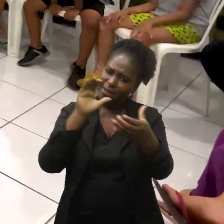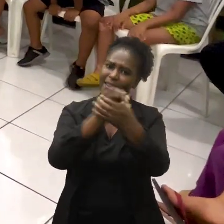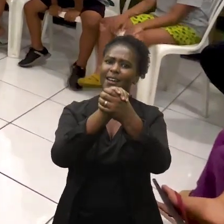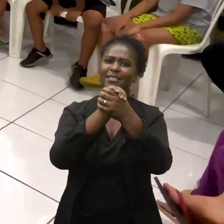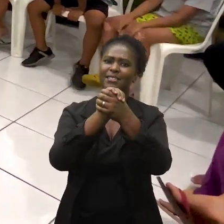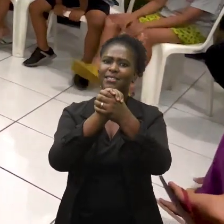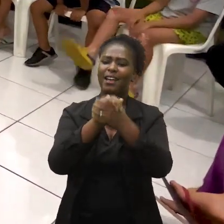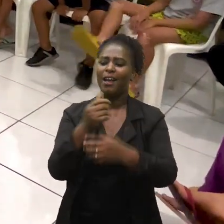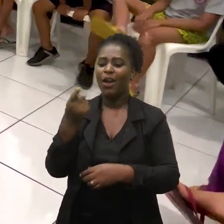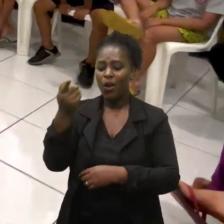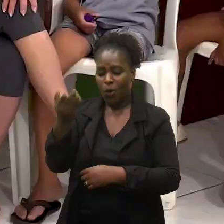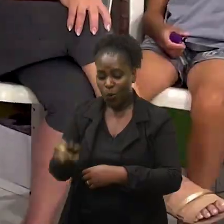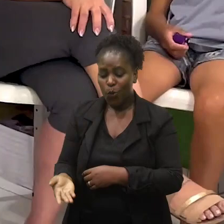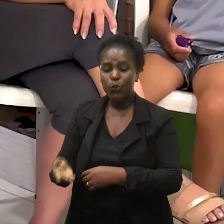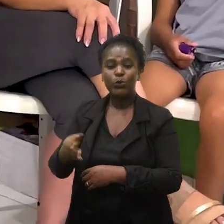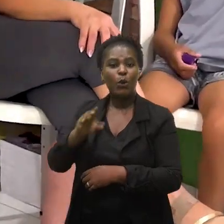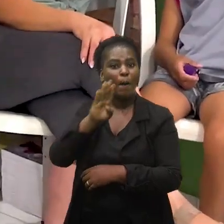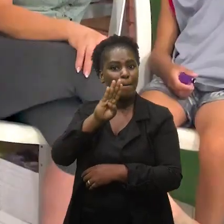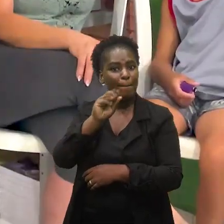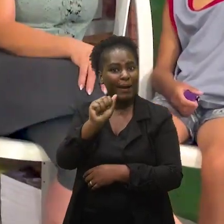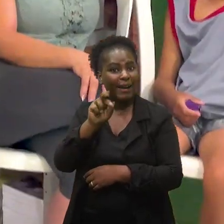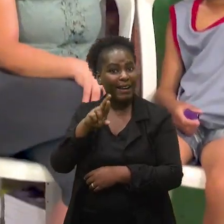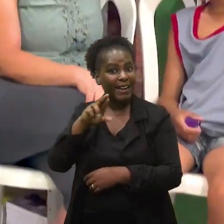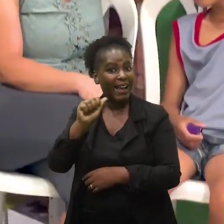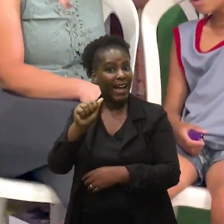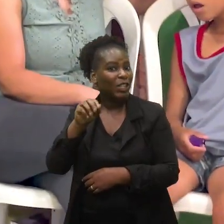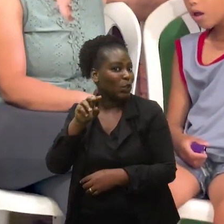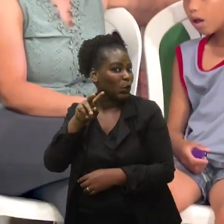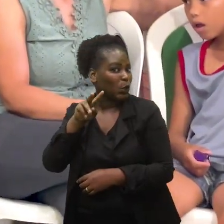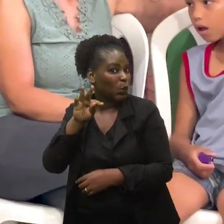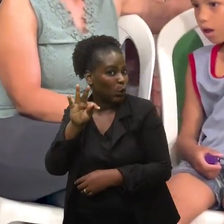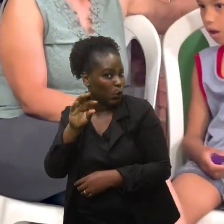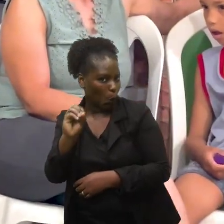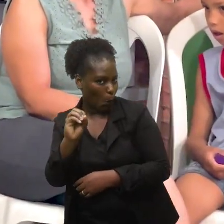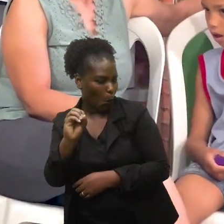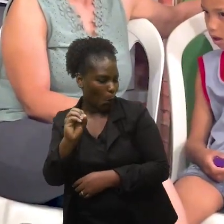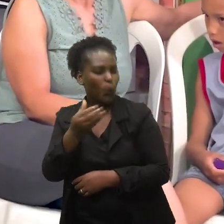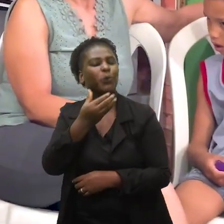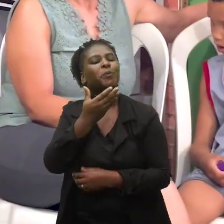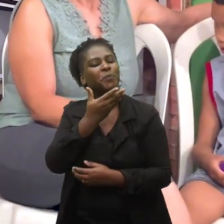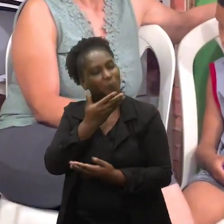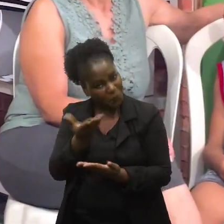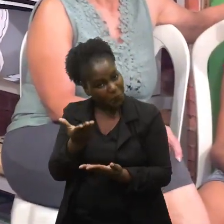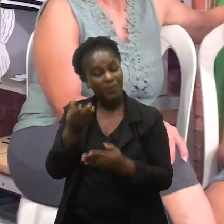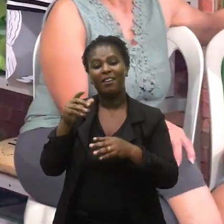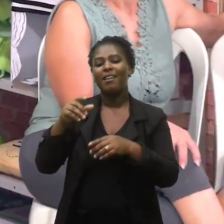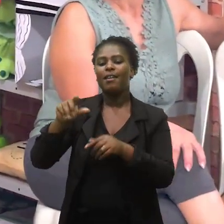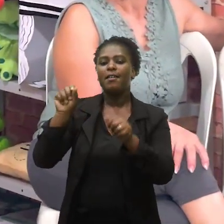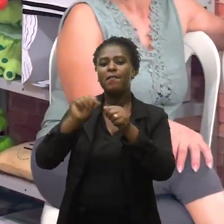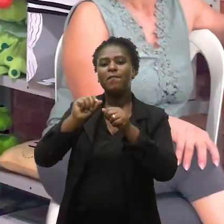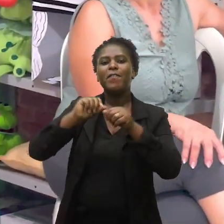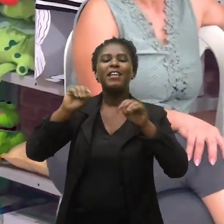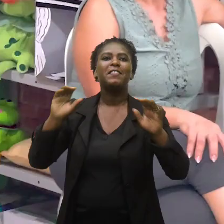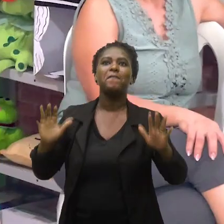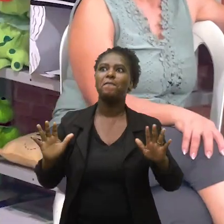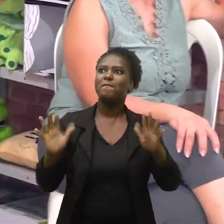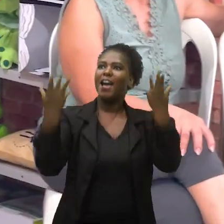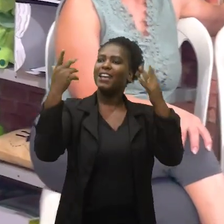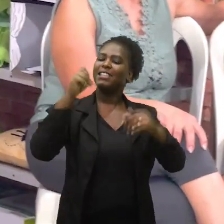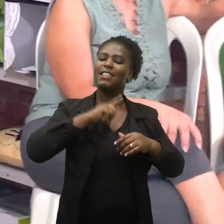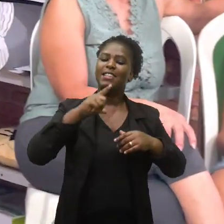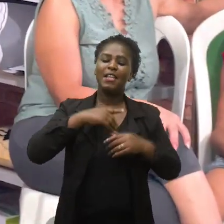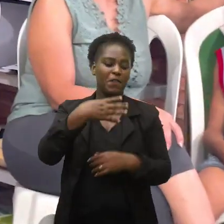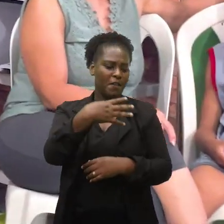casou. E depois deste casamento, fizeram uma grande festa e tiveram muitos filhinhos